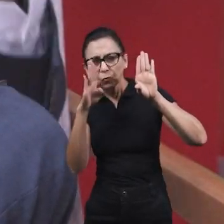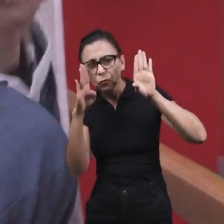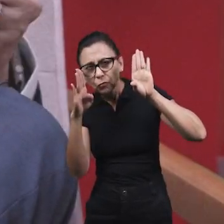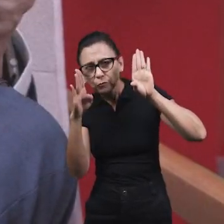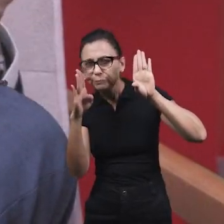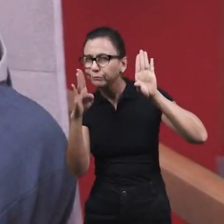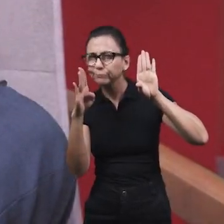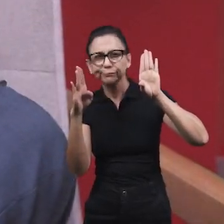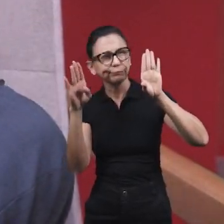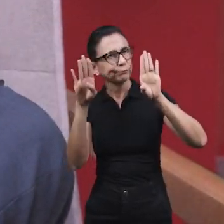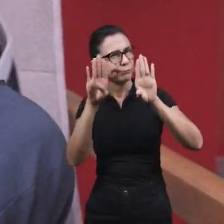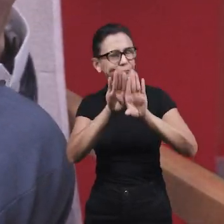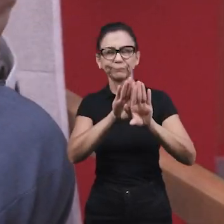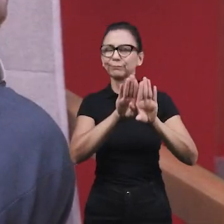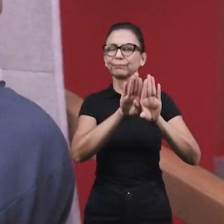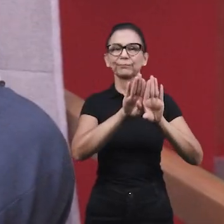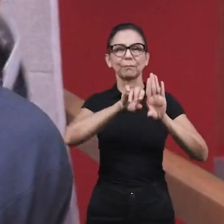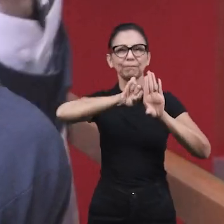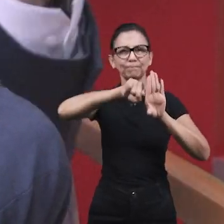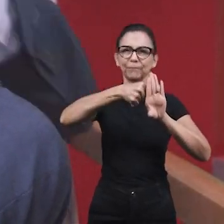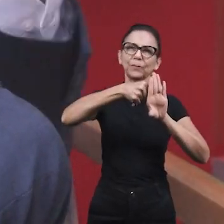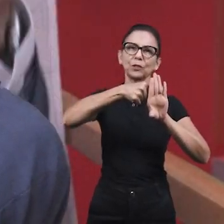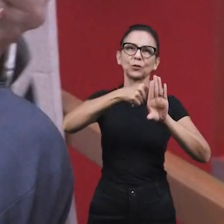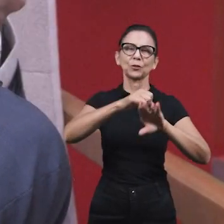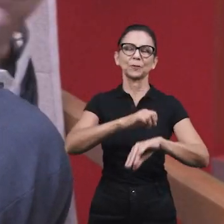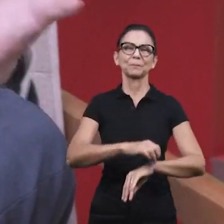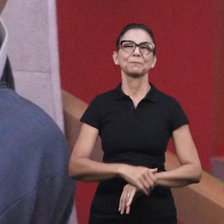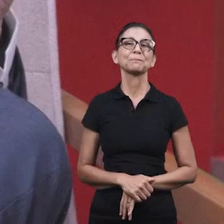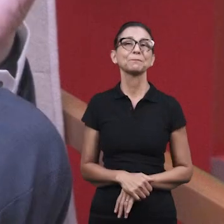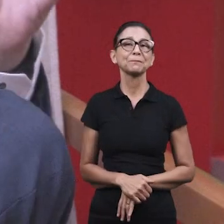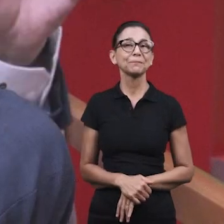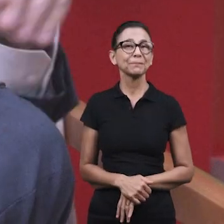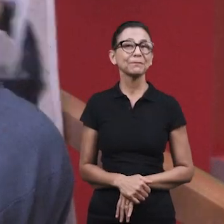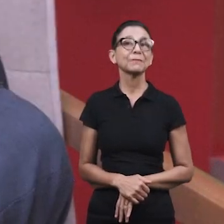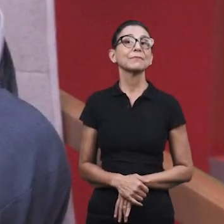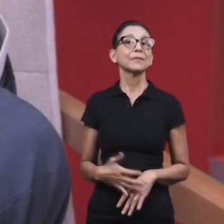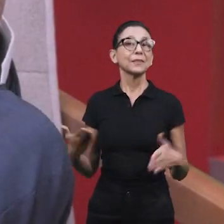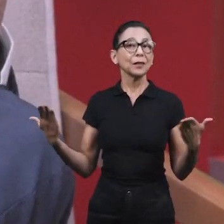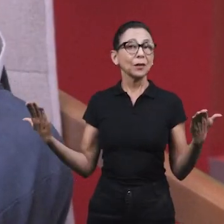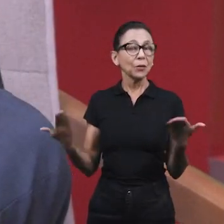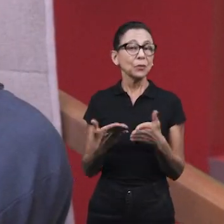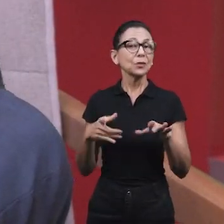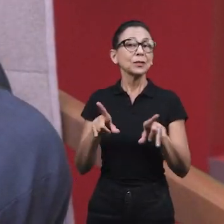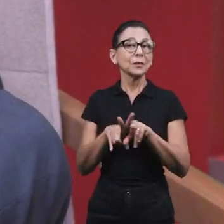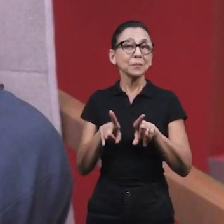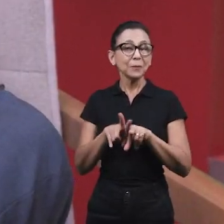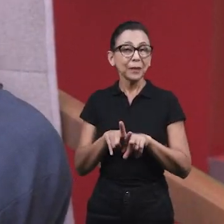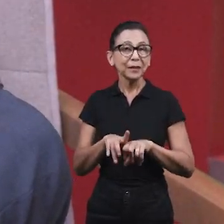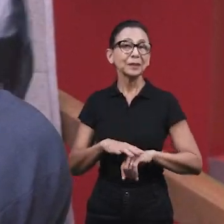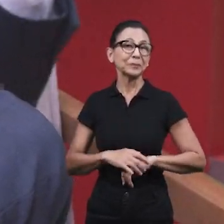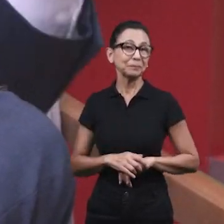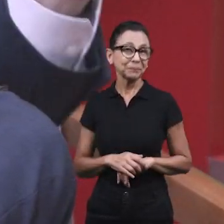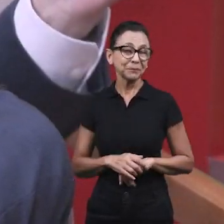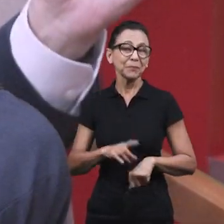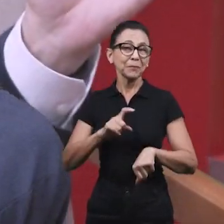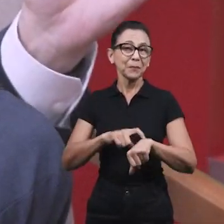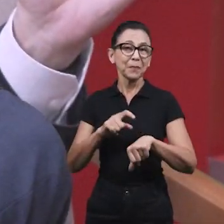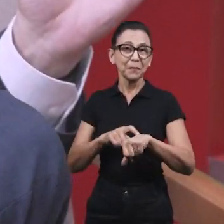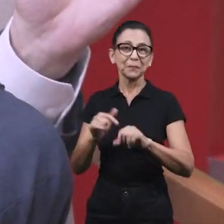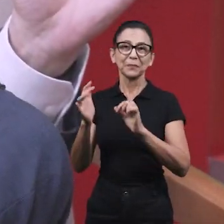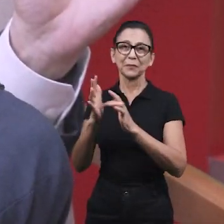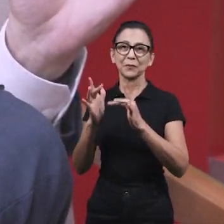caminho, servindo ao Senhor, o que tem que ser confirmado a todo tempo, todos os dias, a cada instante. Porque quando